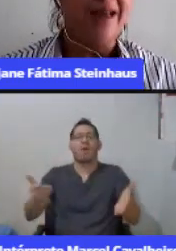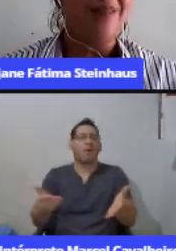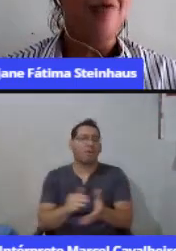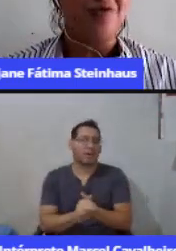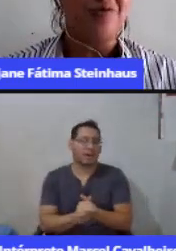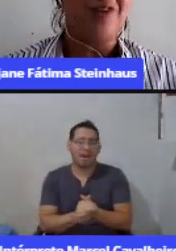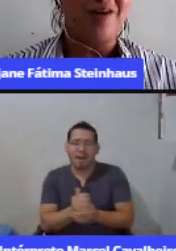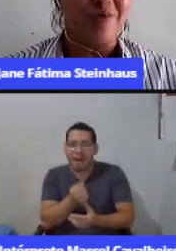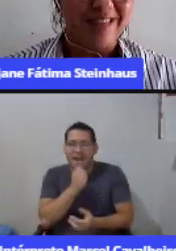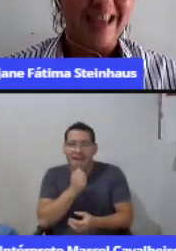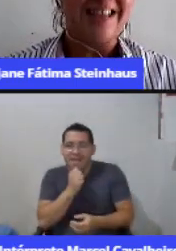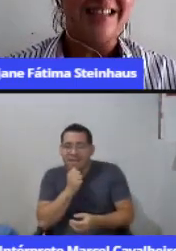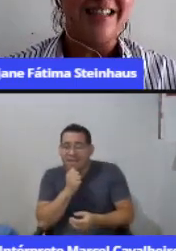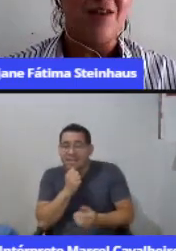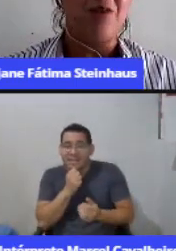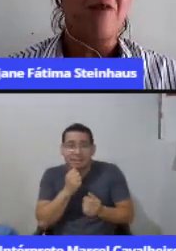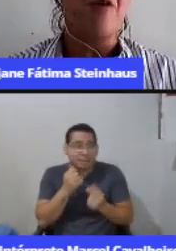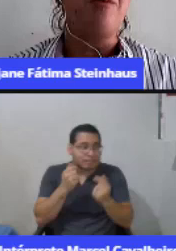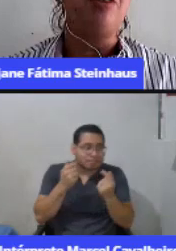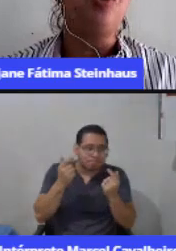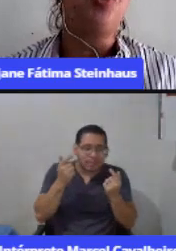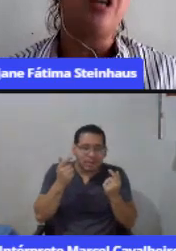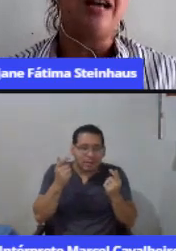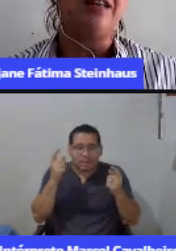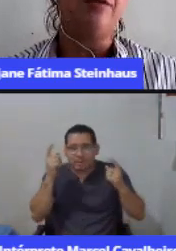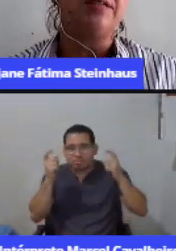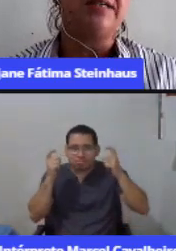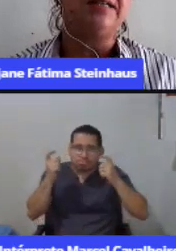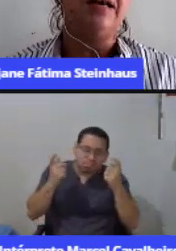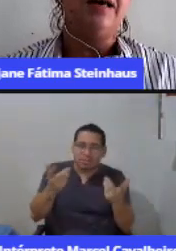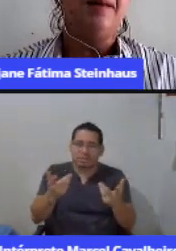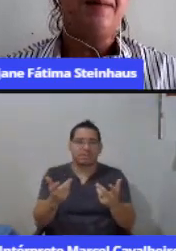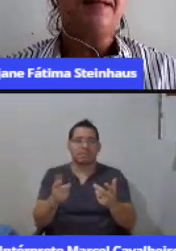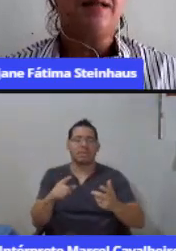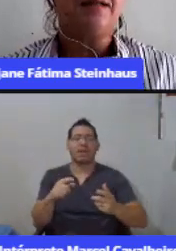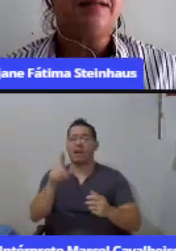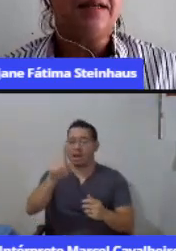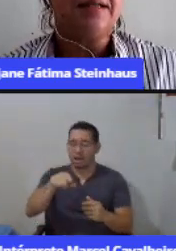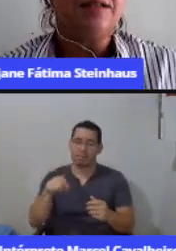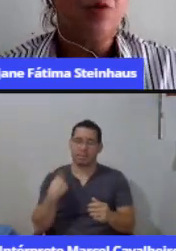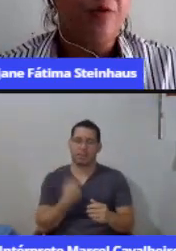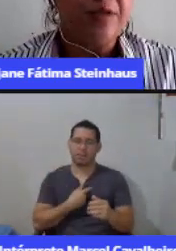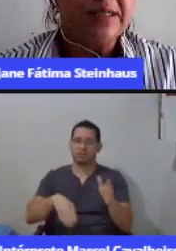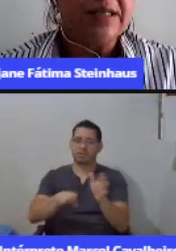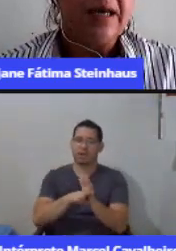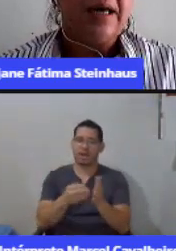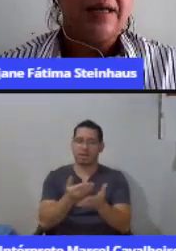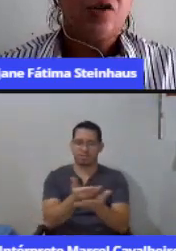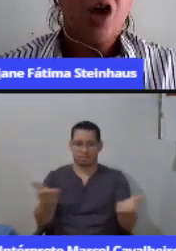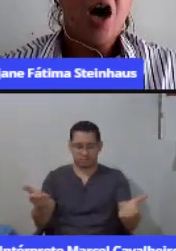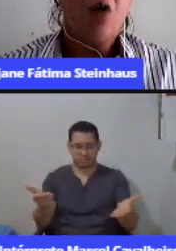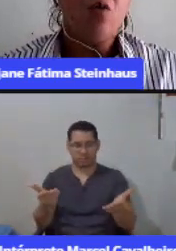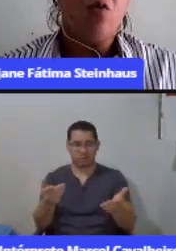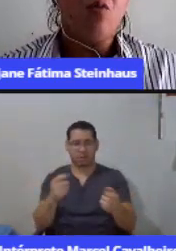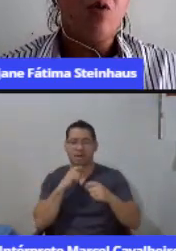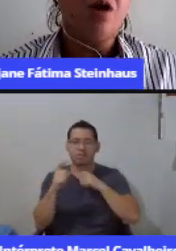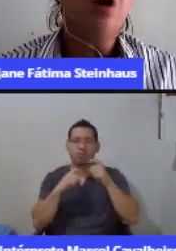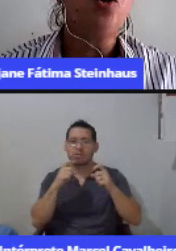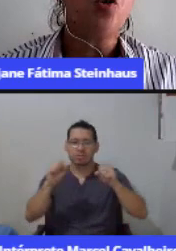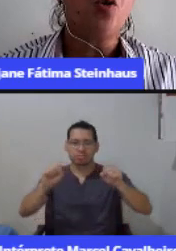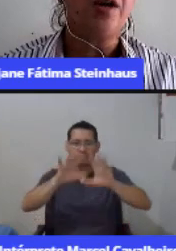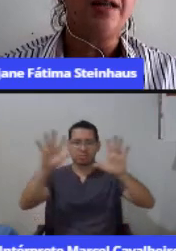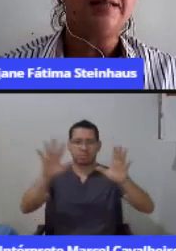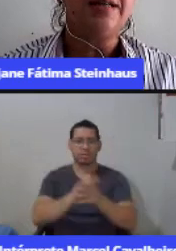estão por dentro de tudo que acontece, então é uma forma da gente chegar até vocês para esclarecer essas dúvidas. Só